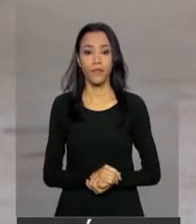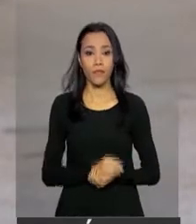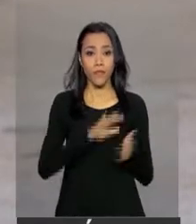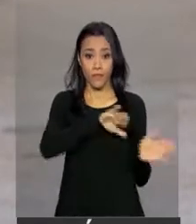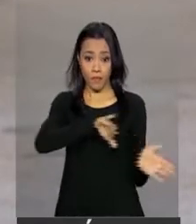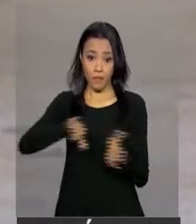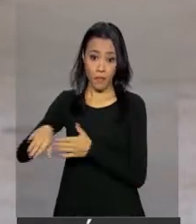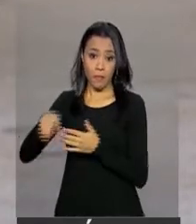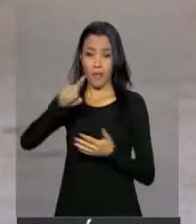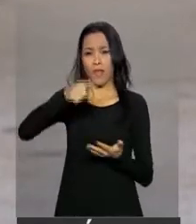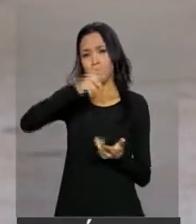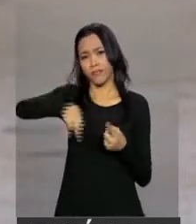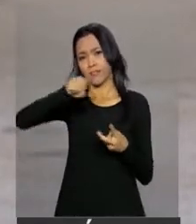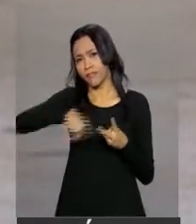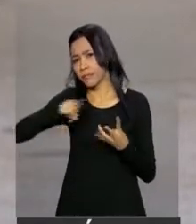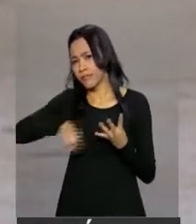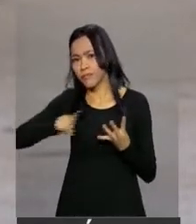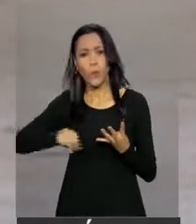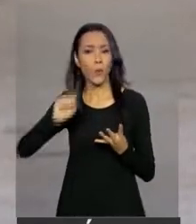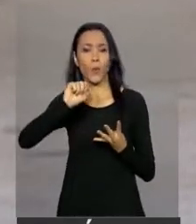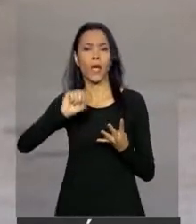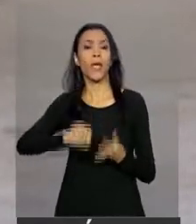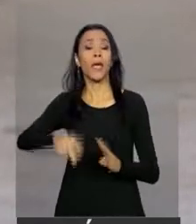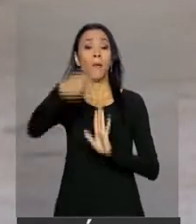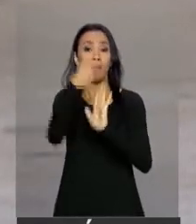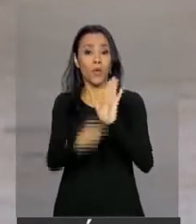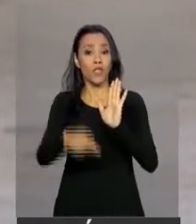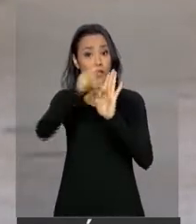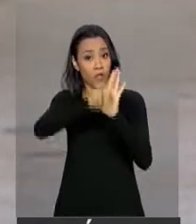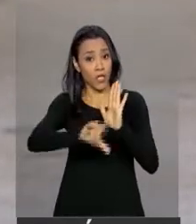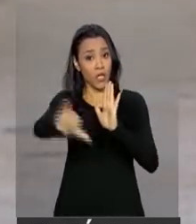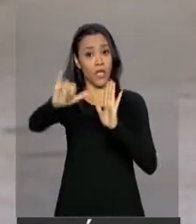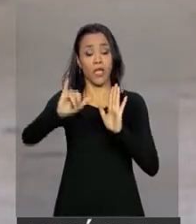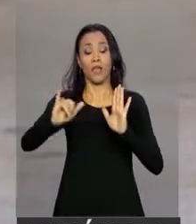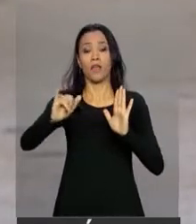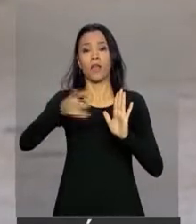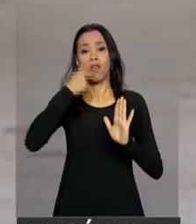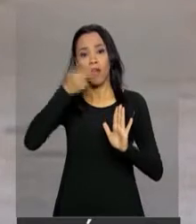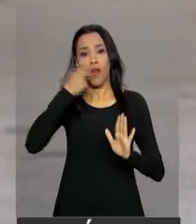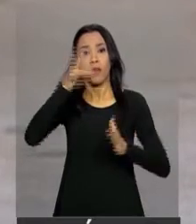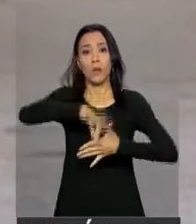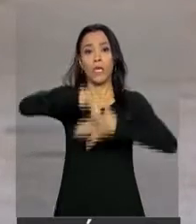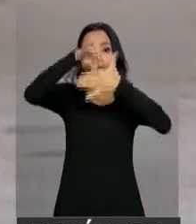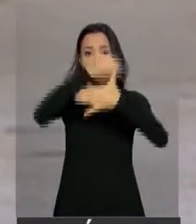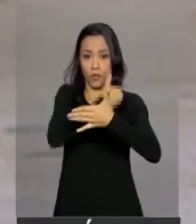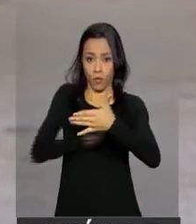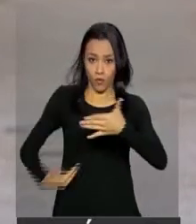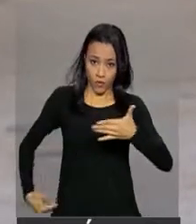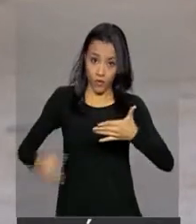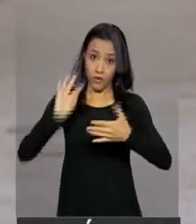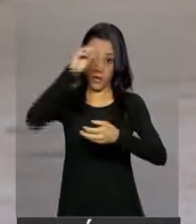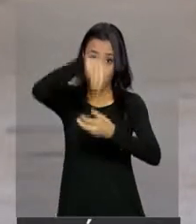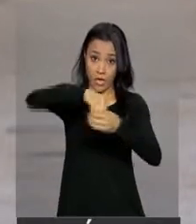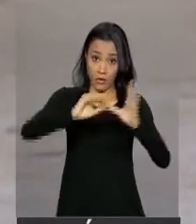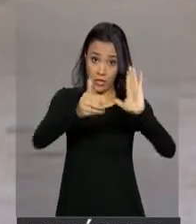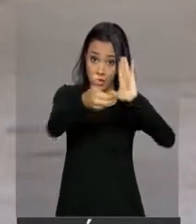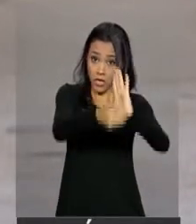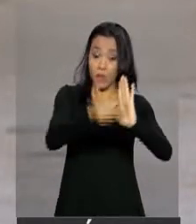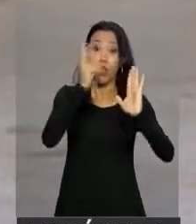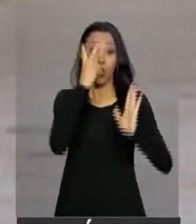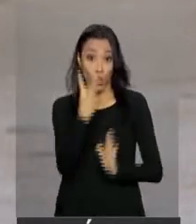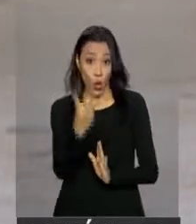Bom, entre os projetos de lei citados pelo líder do governo, André Moura, na Câmara dos Deputados, dois já